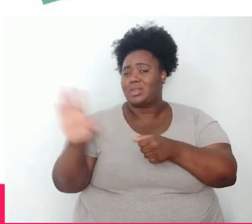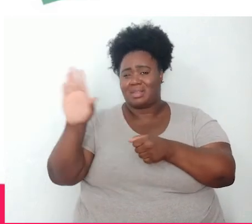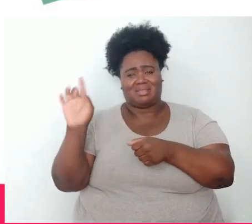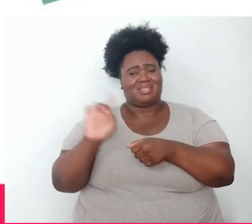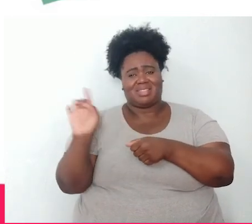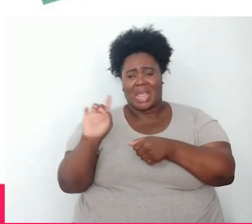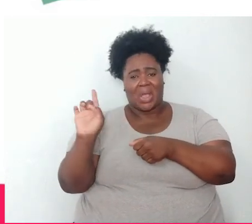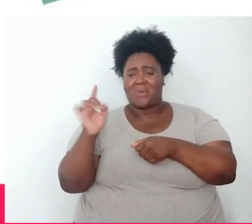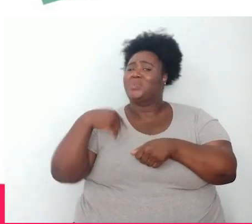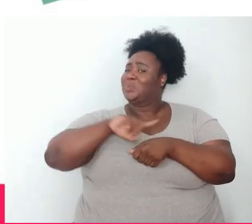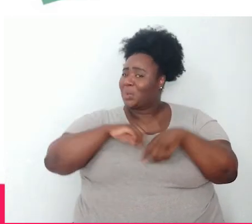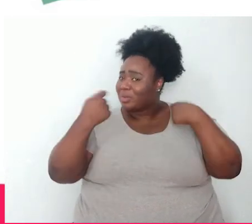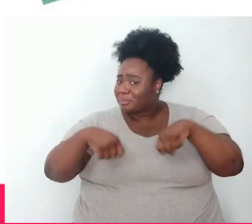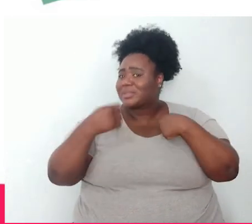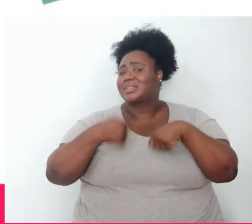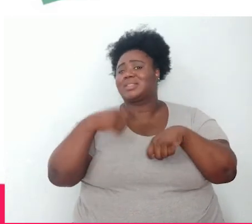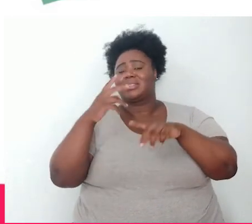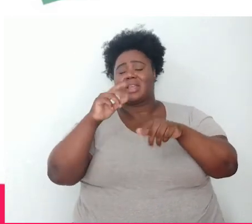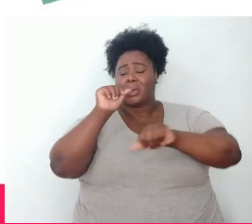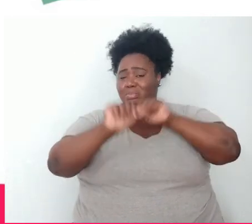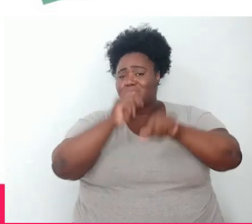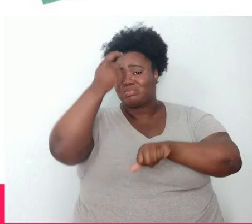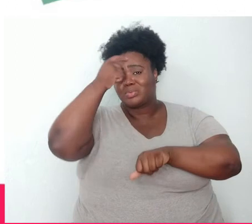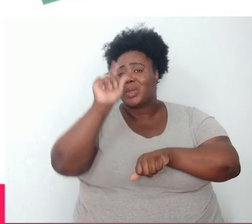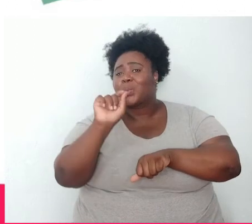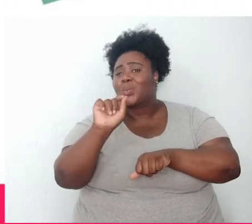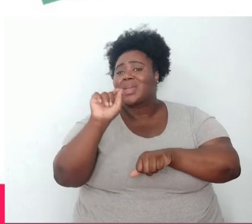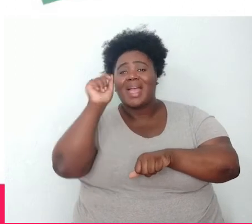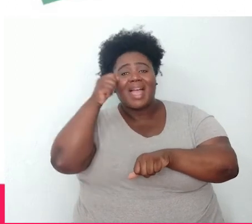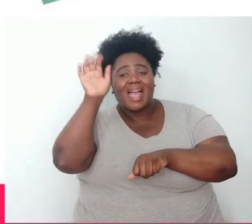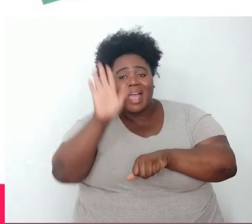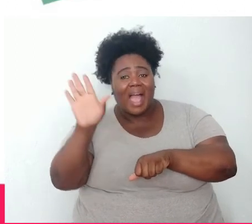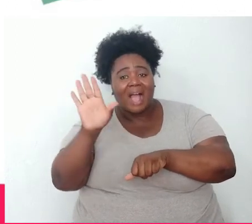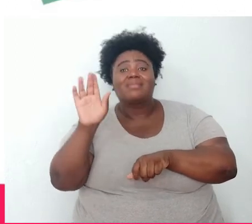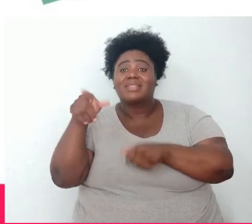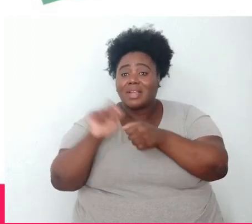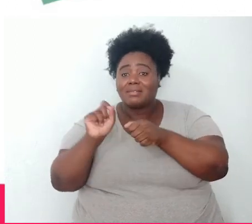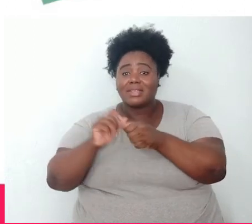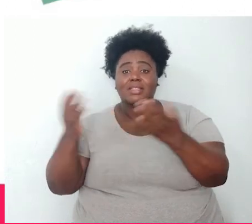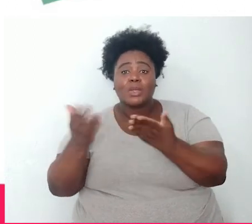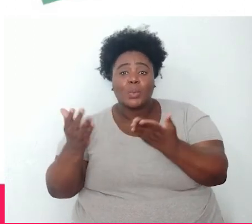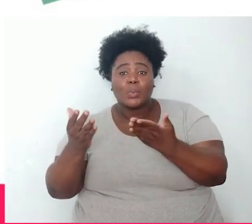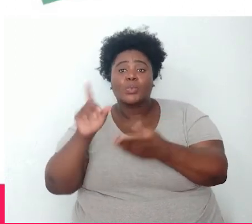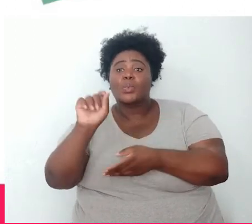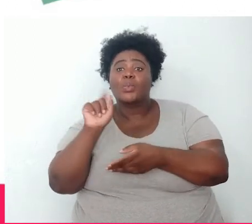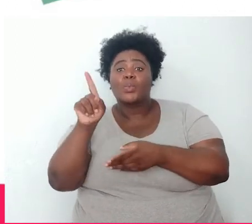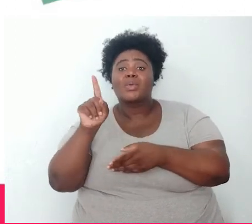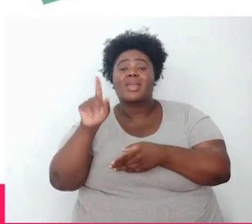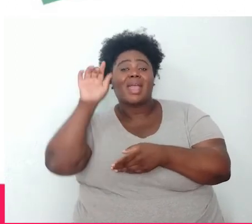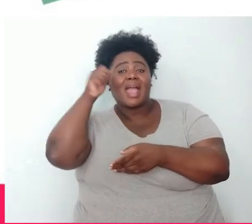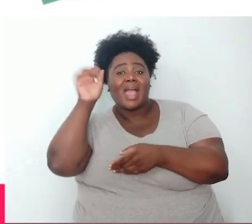Europa. Negativo, a gente precisa rever o que a África está produzindo hoje, ver o que é